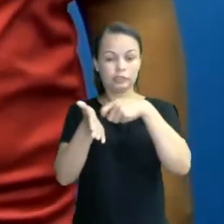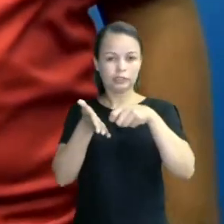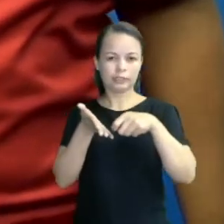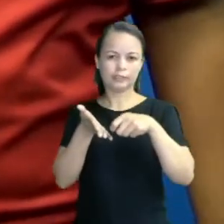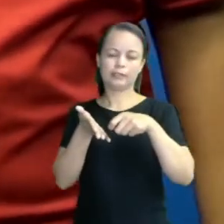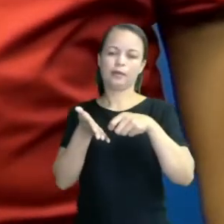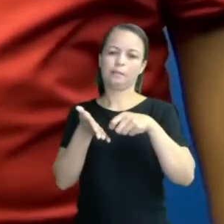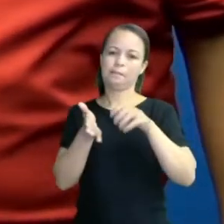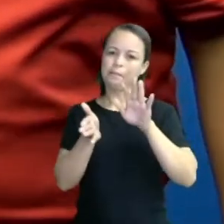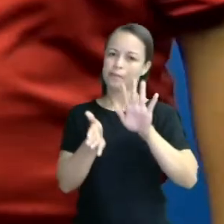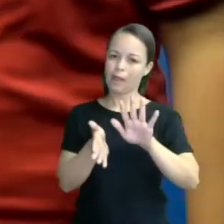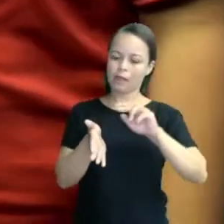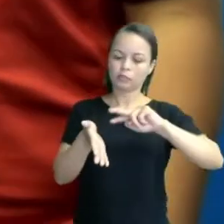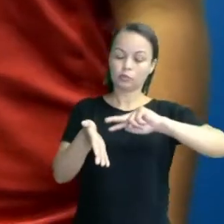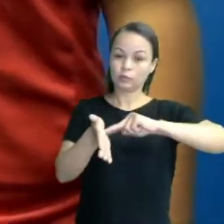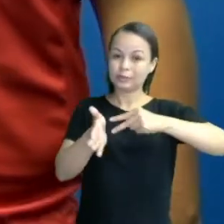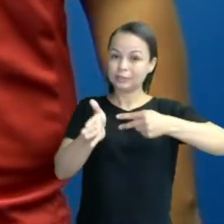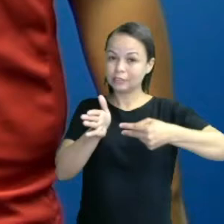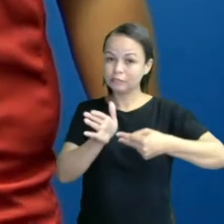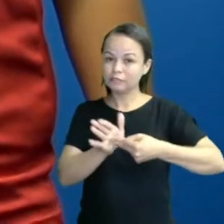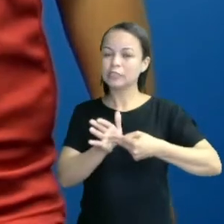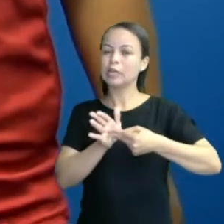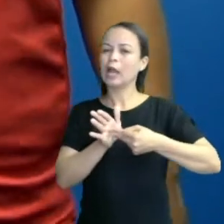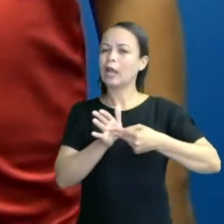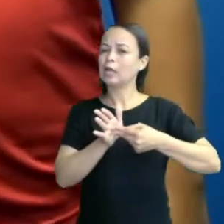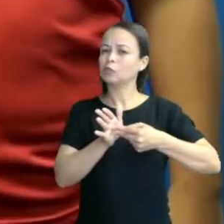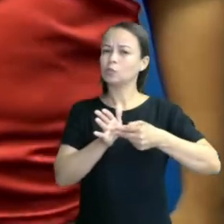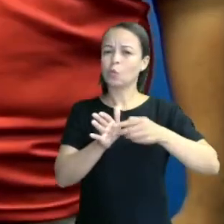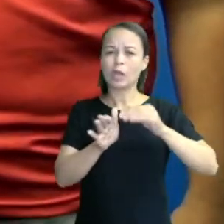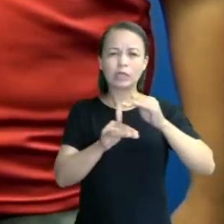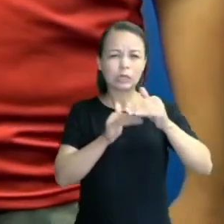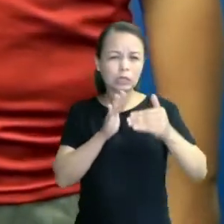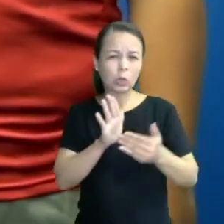seus significados, olha, é totalmente